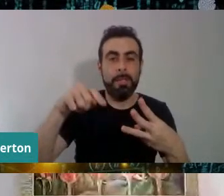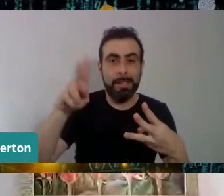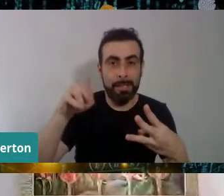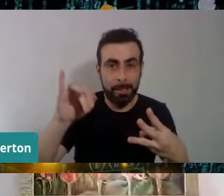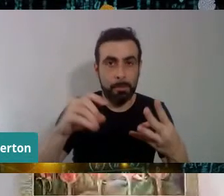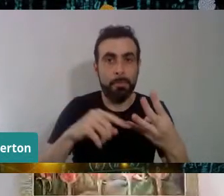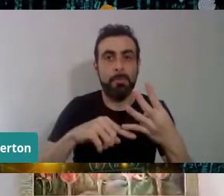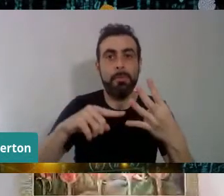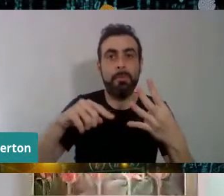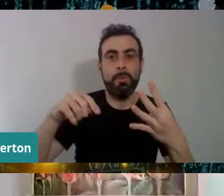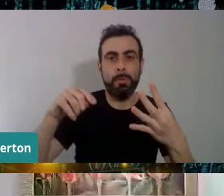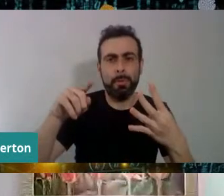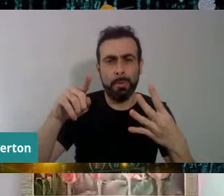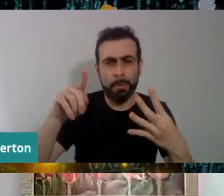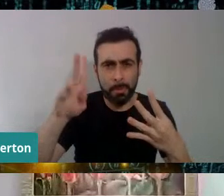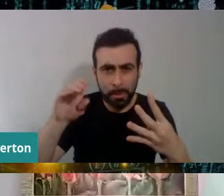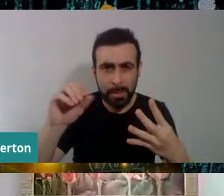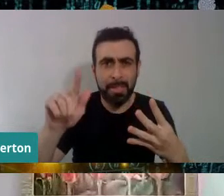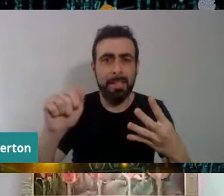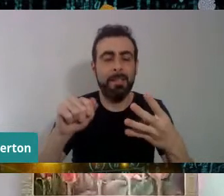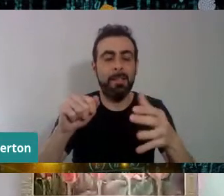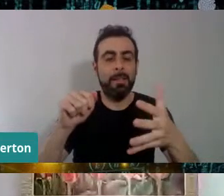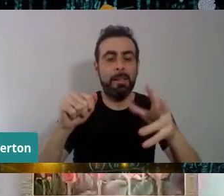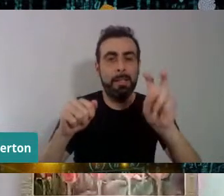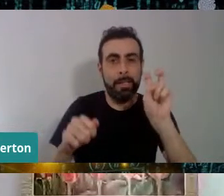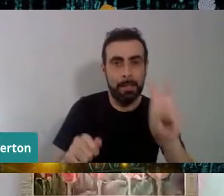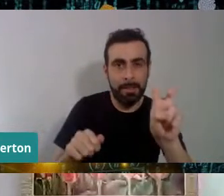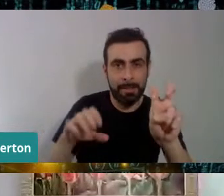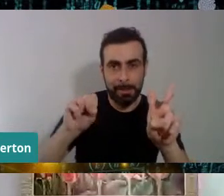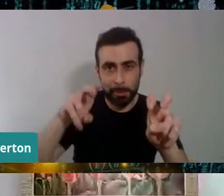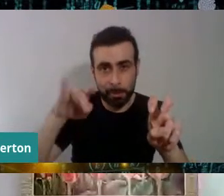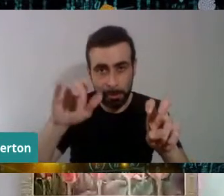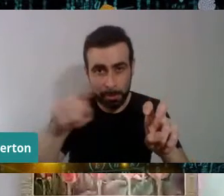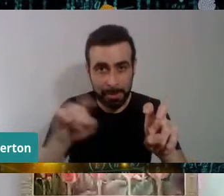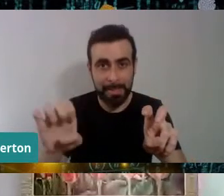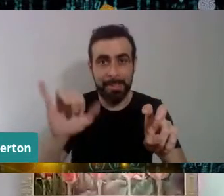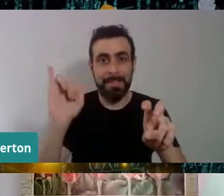a professora Suzy também, quanta saudade dela. Né,